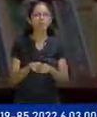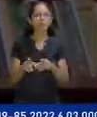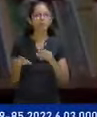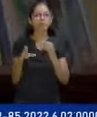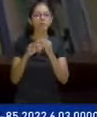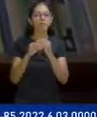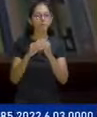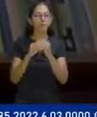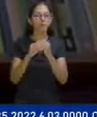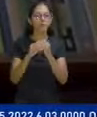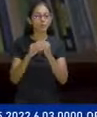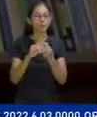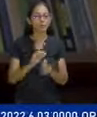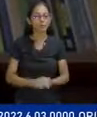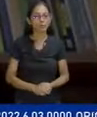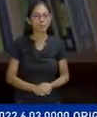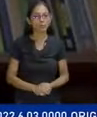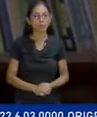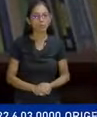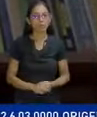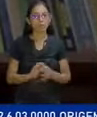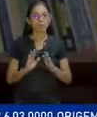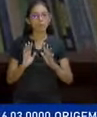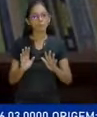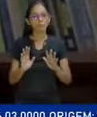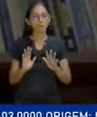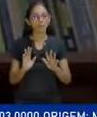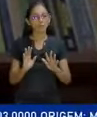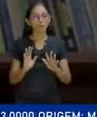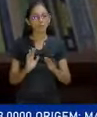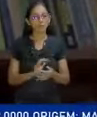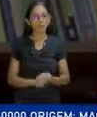conta só não foi aprovada,